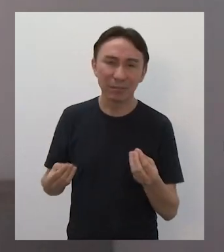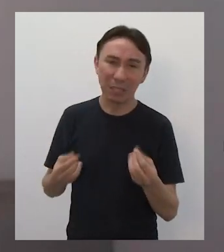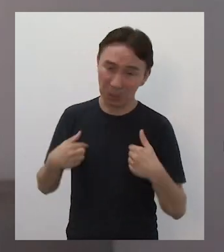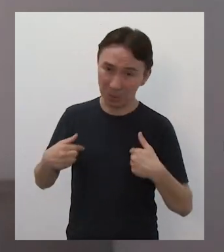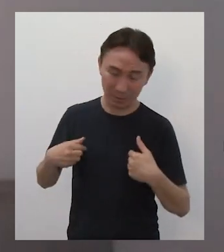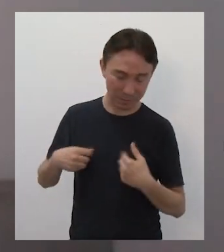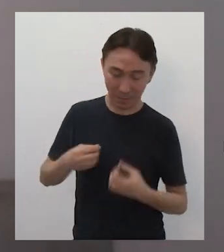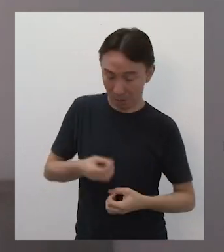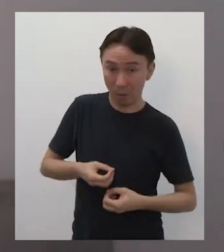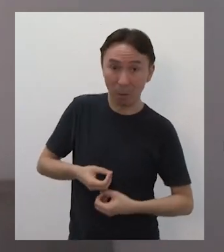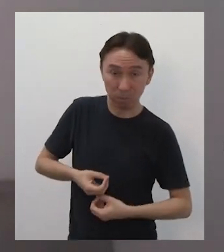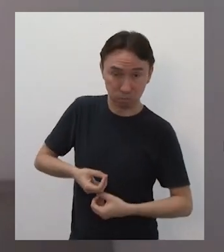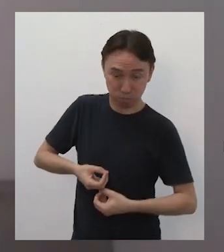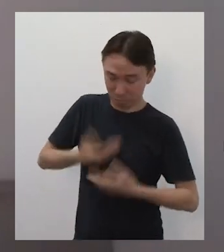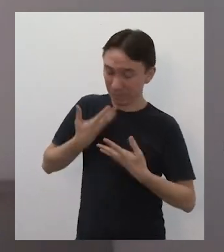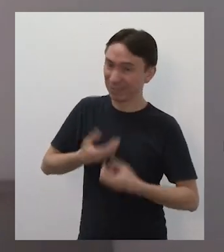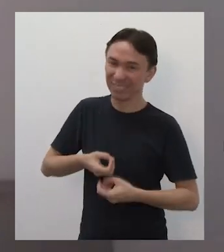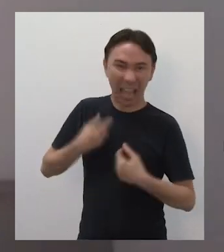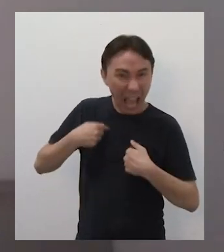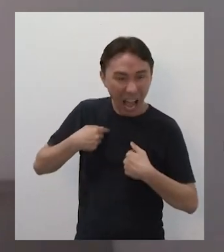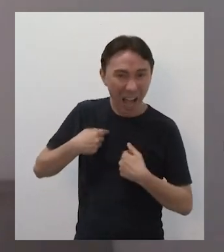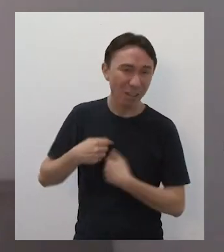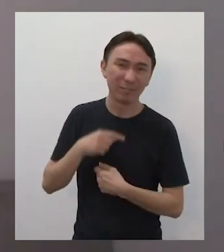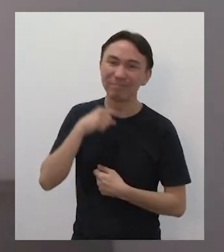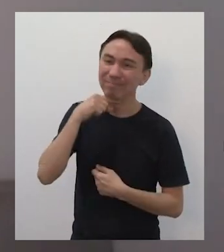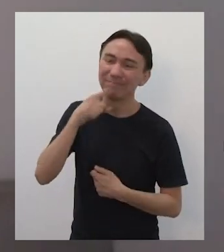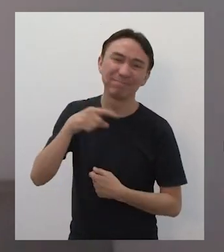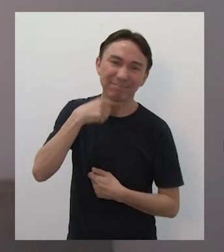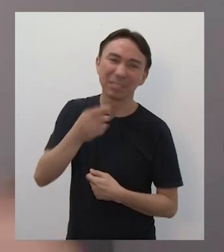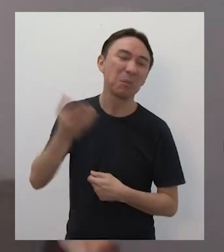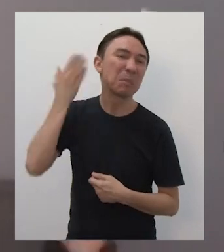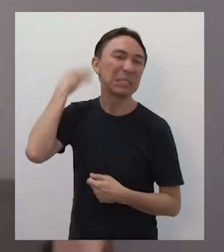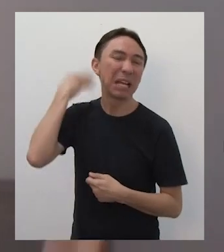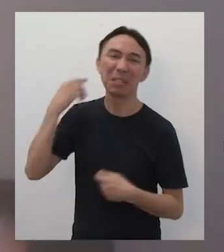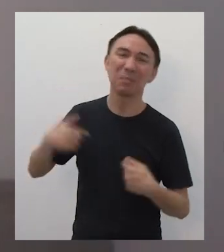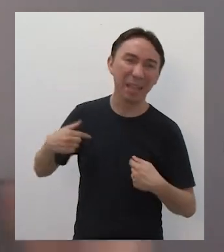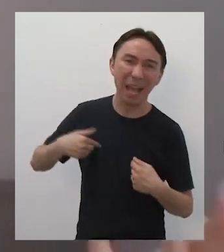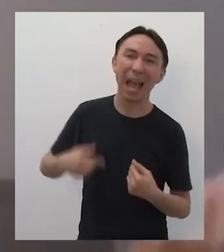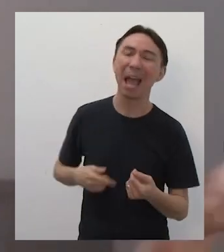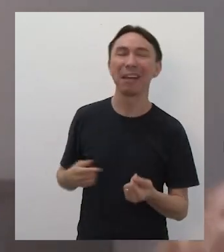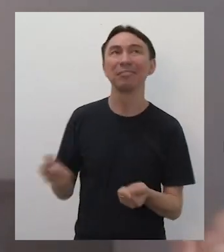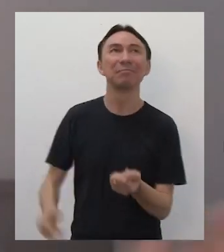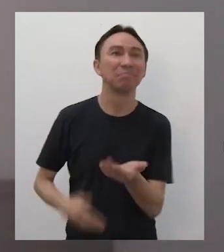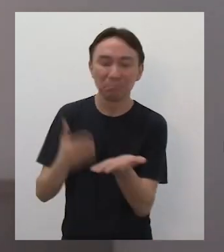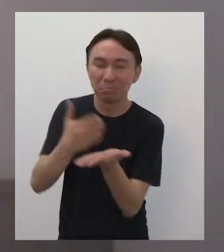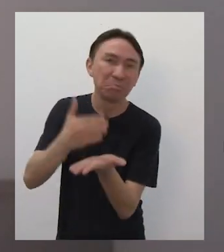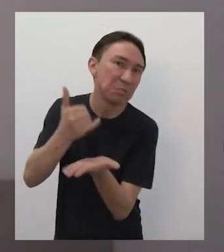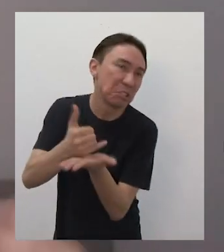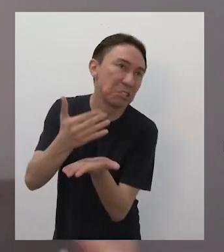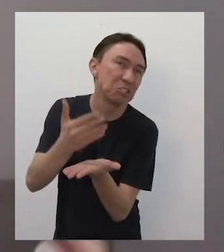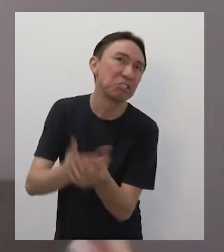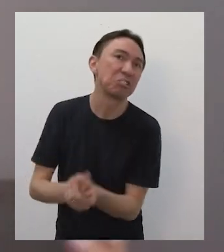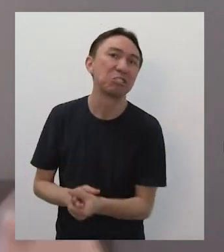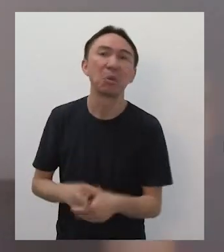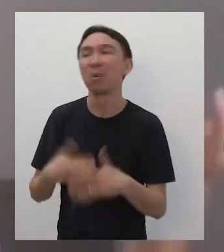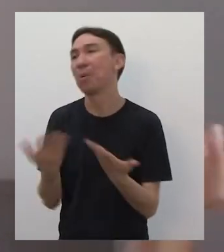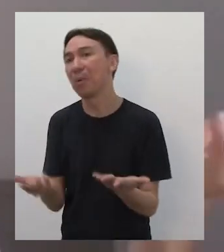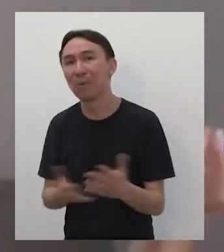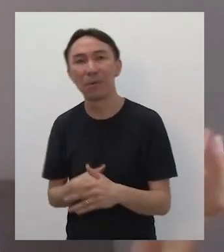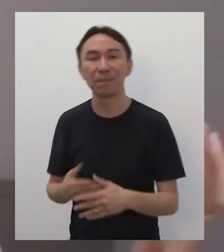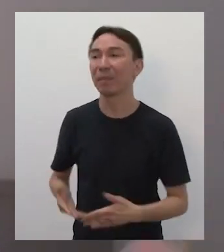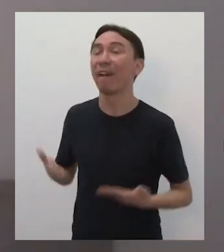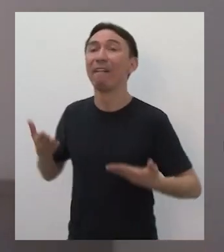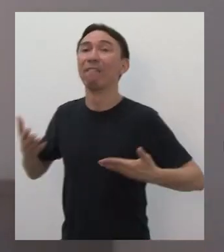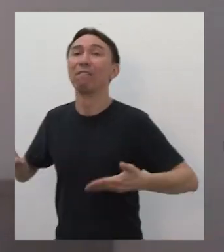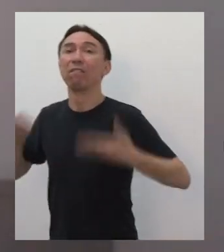Eu tentei muitas vezes, mas a minha era a da batatinha, ou, não sei, verão rima com